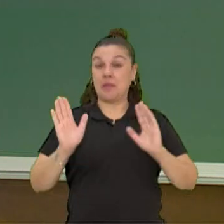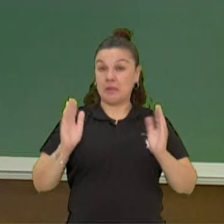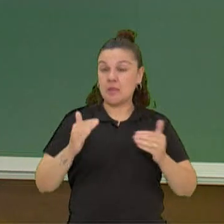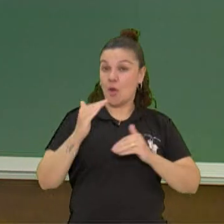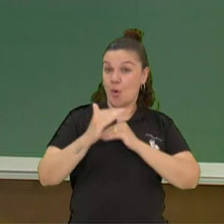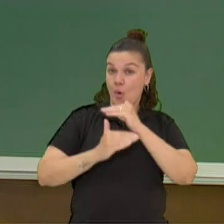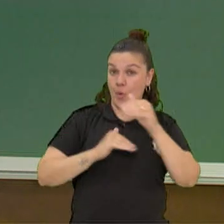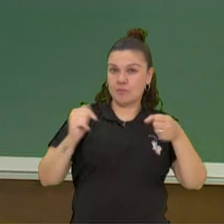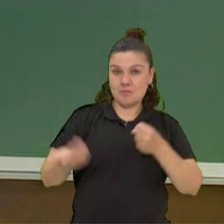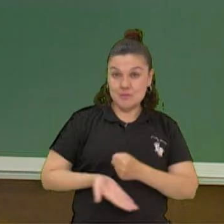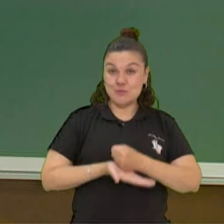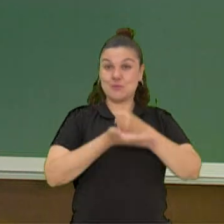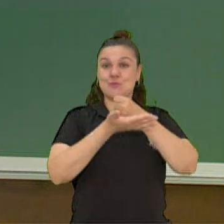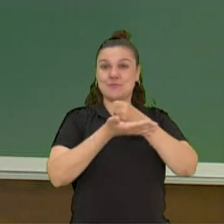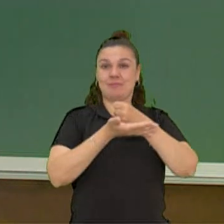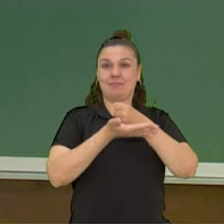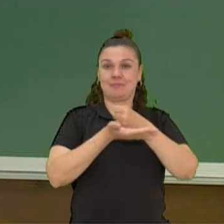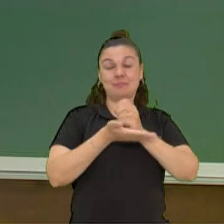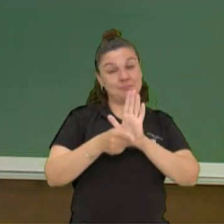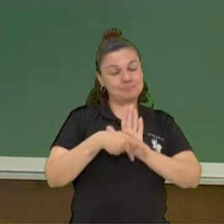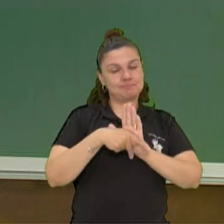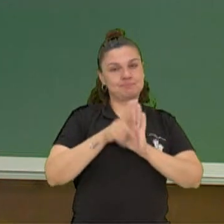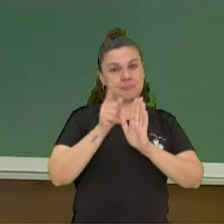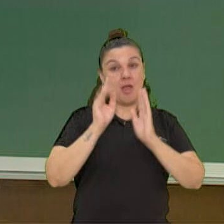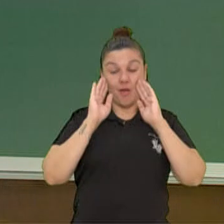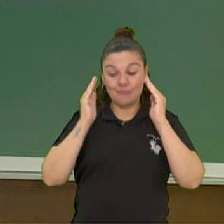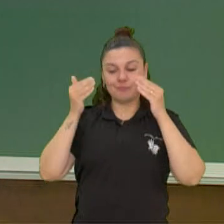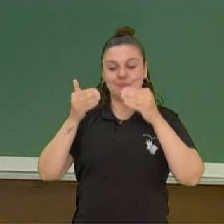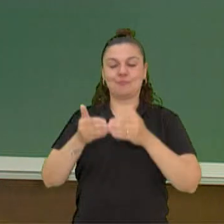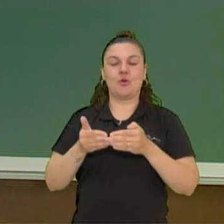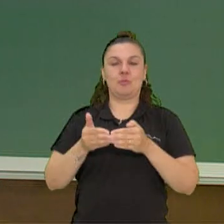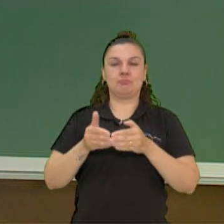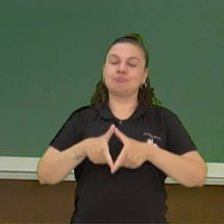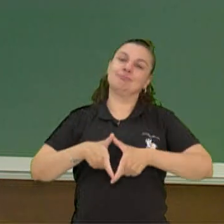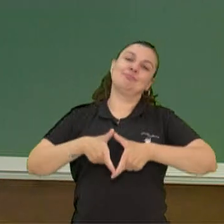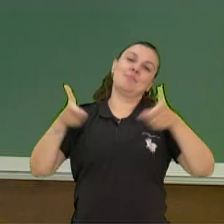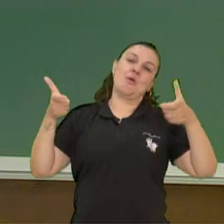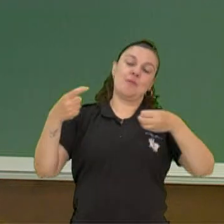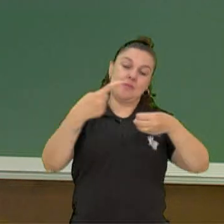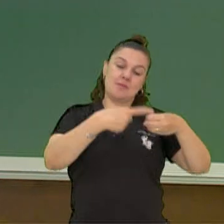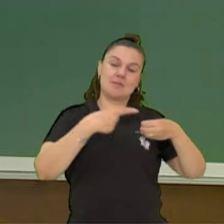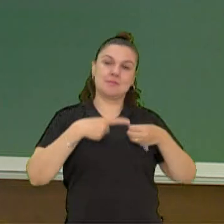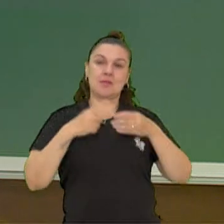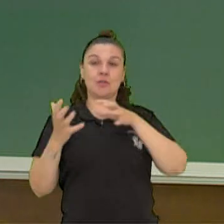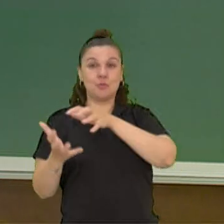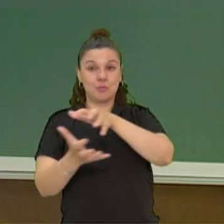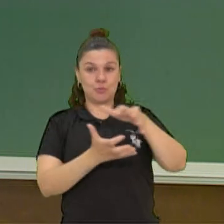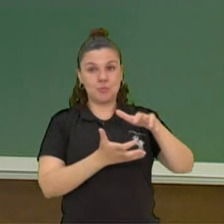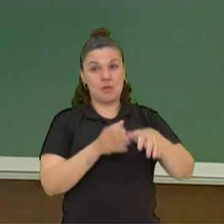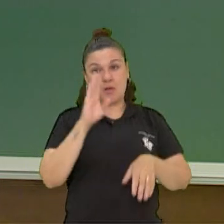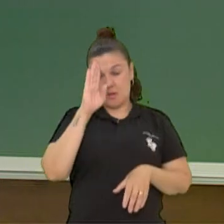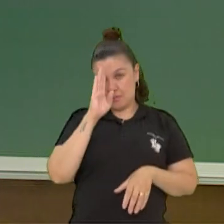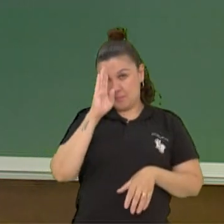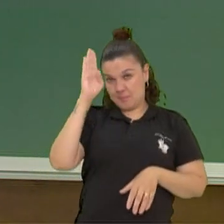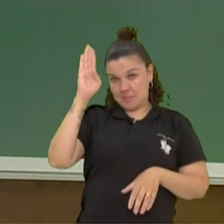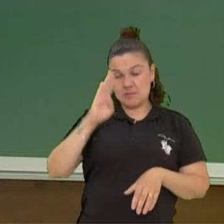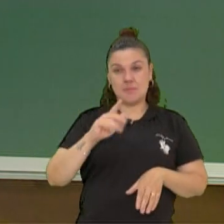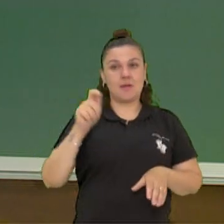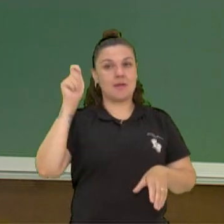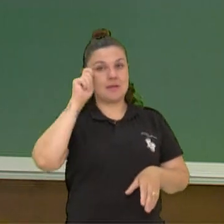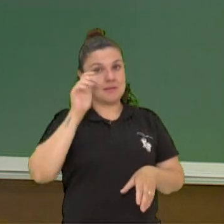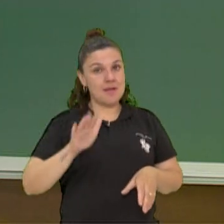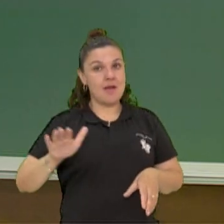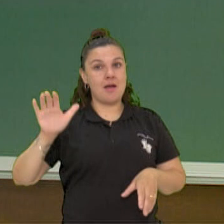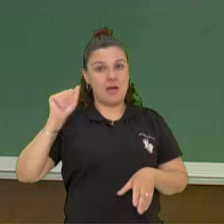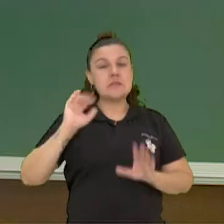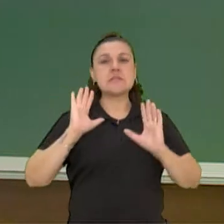desenvolvimento sustentável é o destino, acho que das grandes cidades no mundo, principalmente na Ásia, que já vem